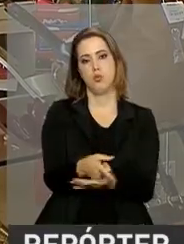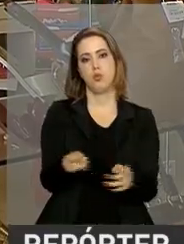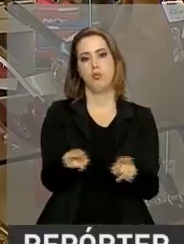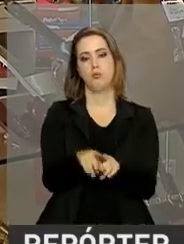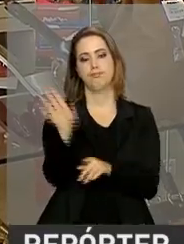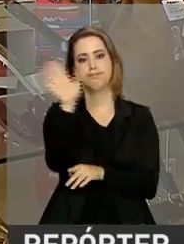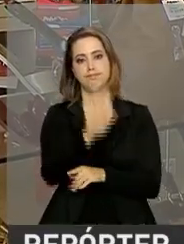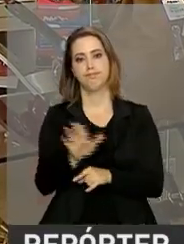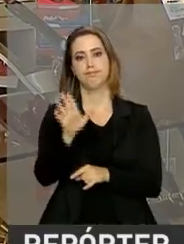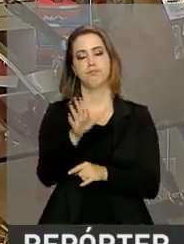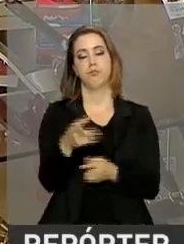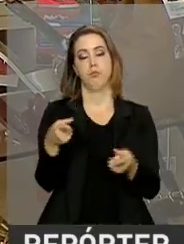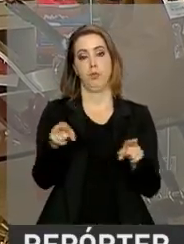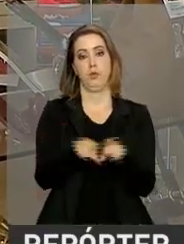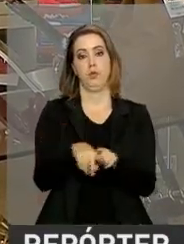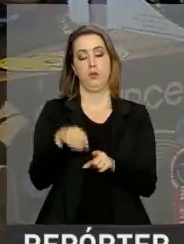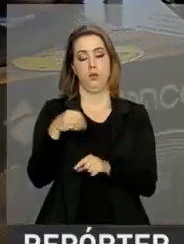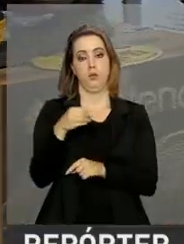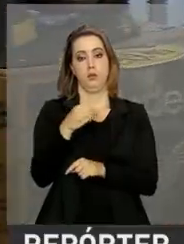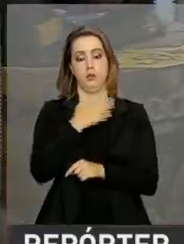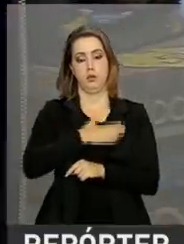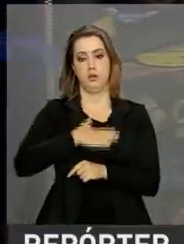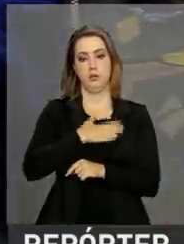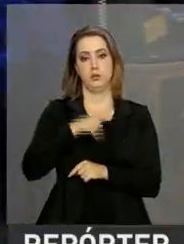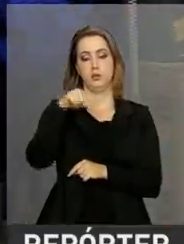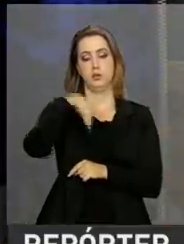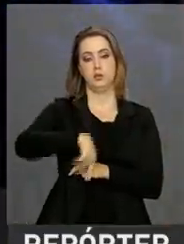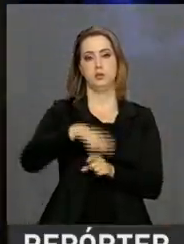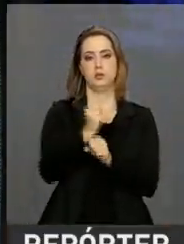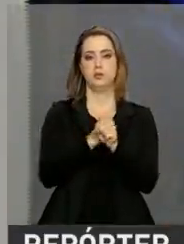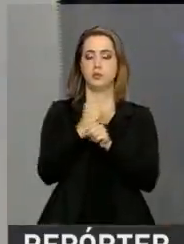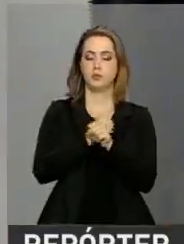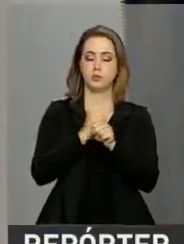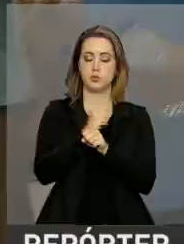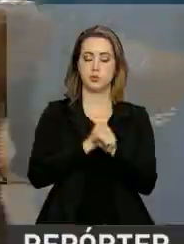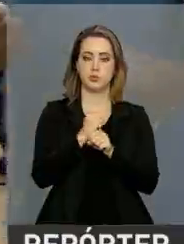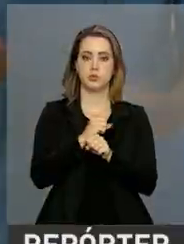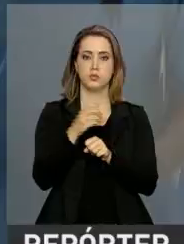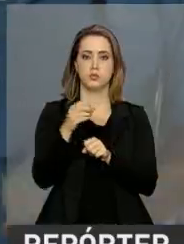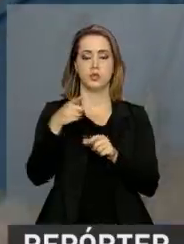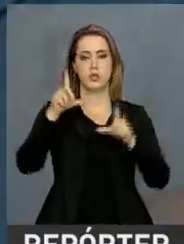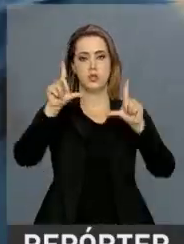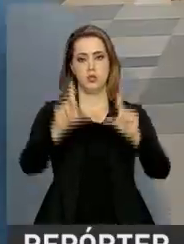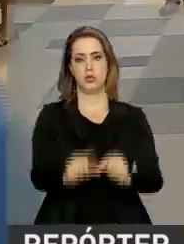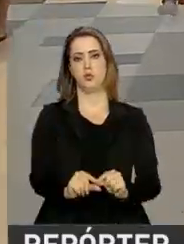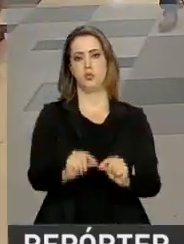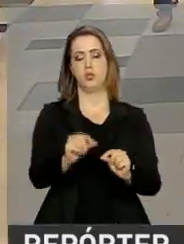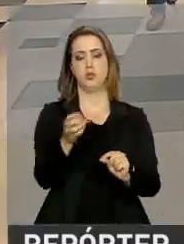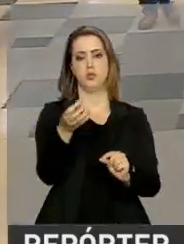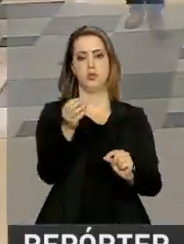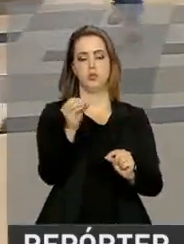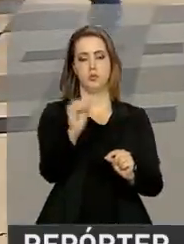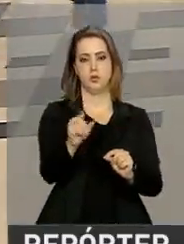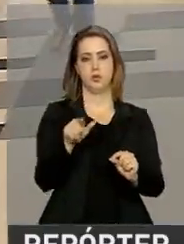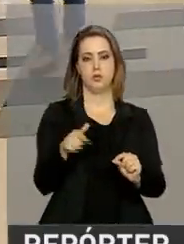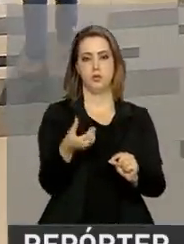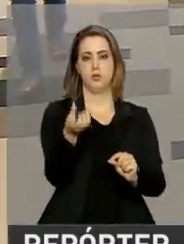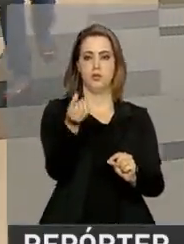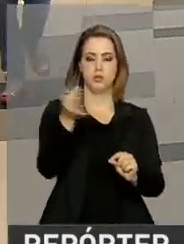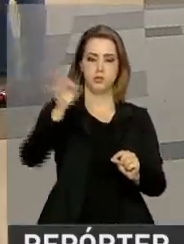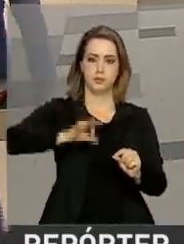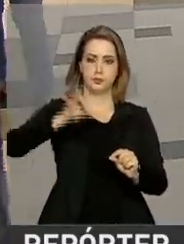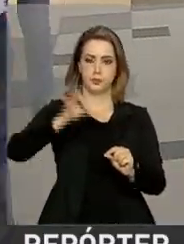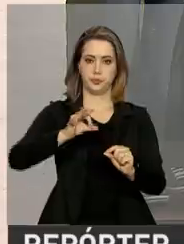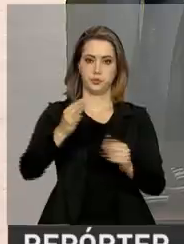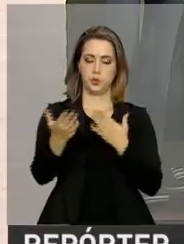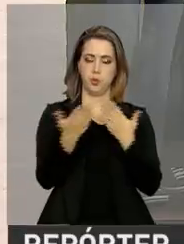em agosto deste ano as vendas em seis das oito atividades varejistas avaliadas caíram 0,6 por em comparação